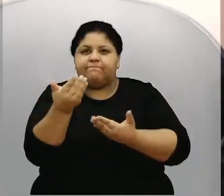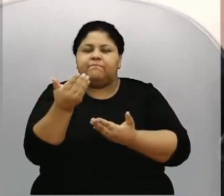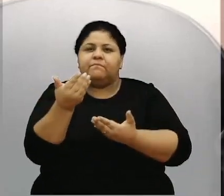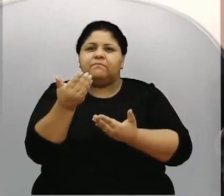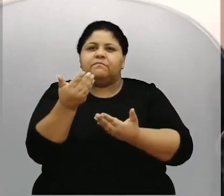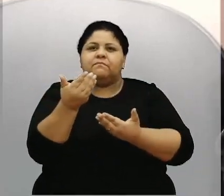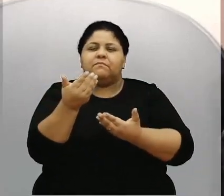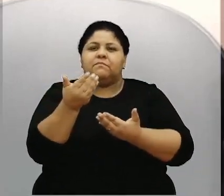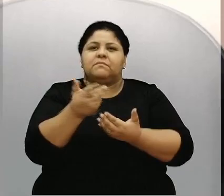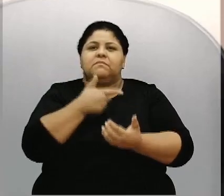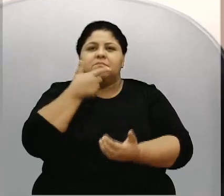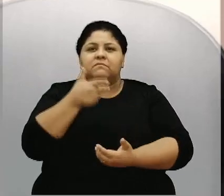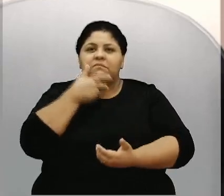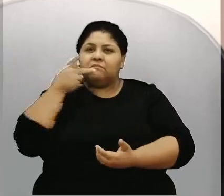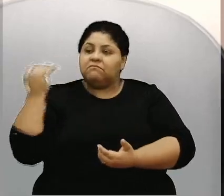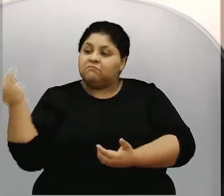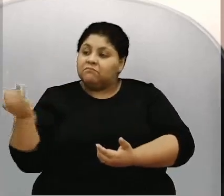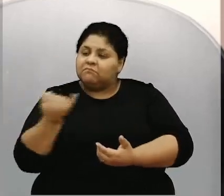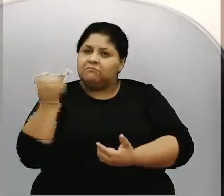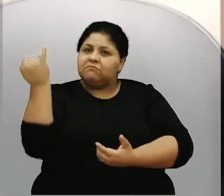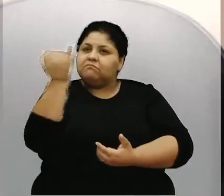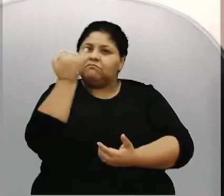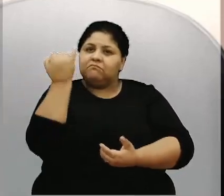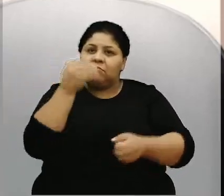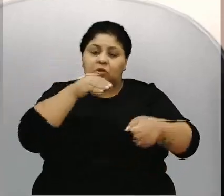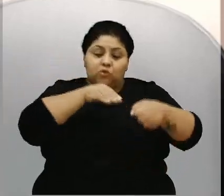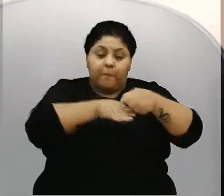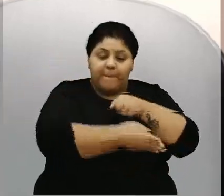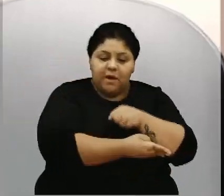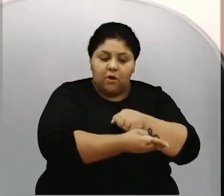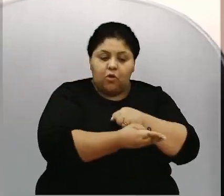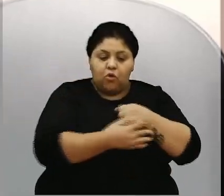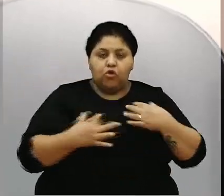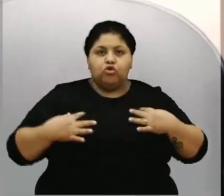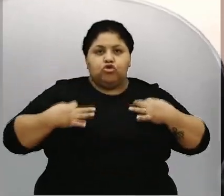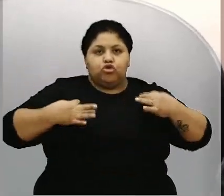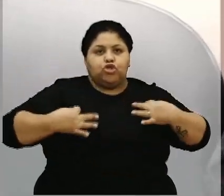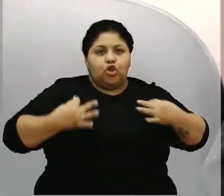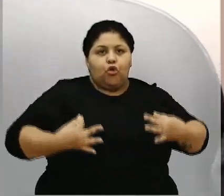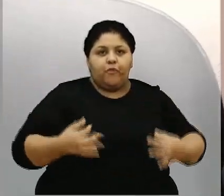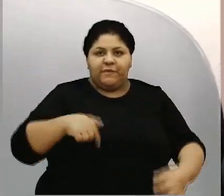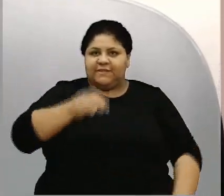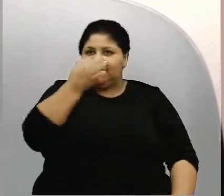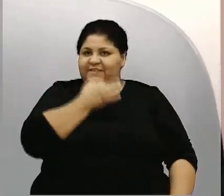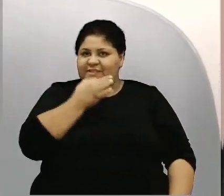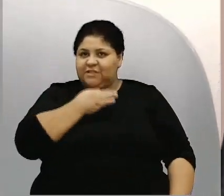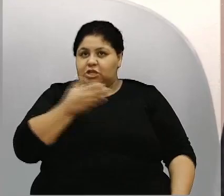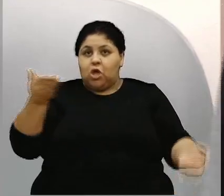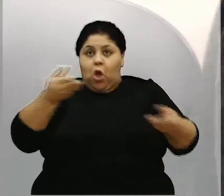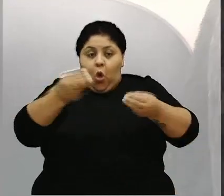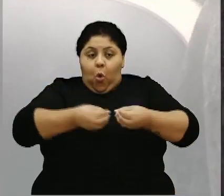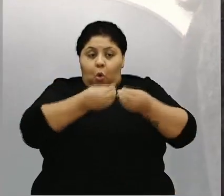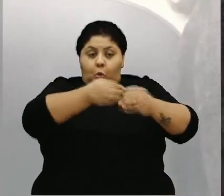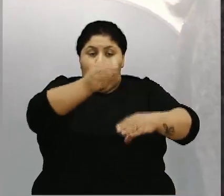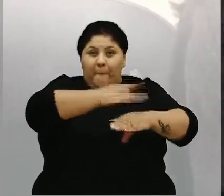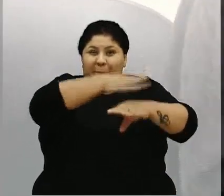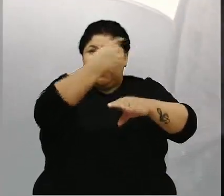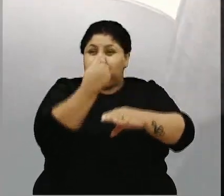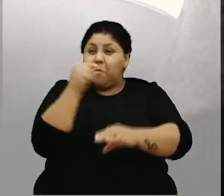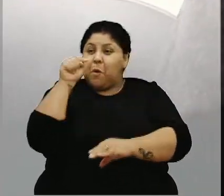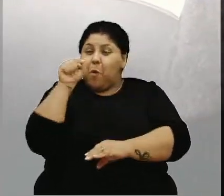e reforçar a importância do Banco do Vestuário da nossa cidade. Hoje foram entregues mais de 1.000 peças de